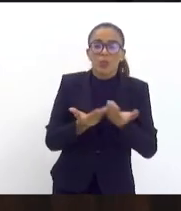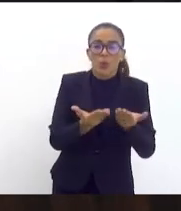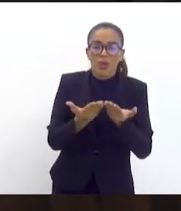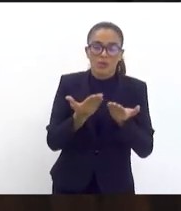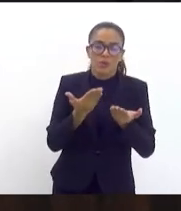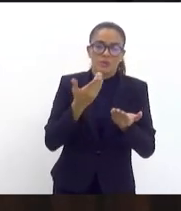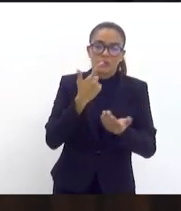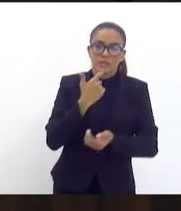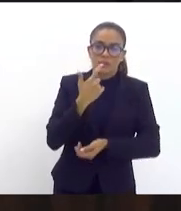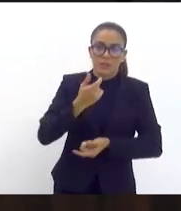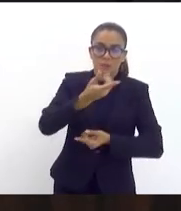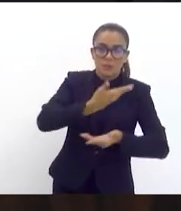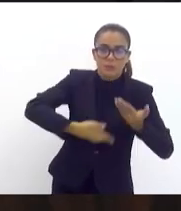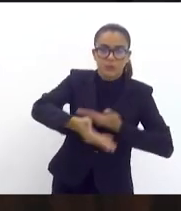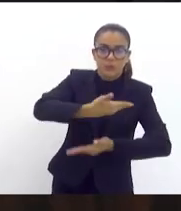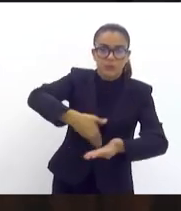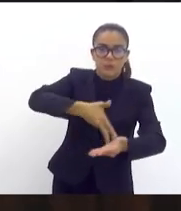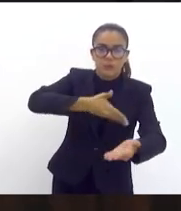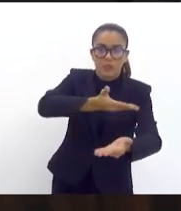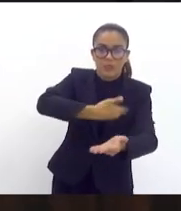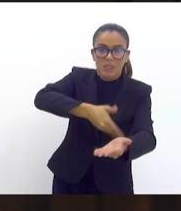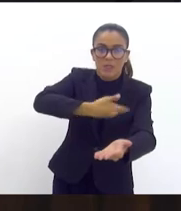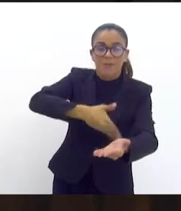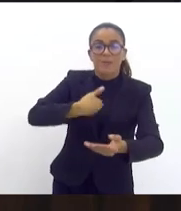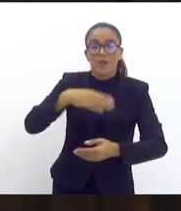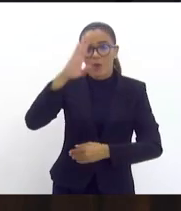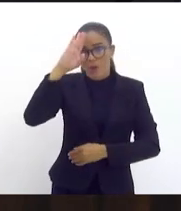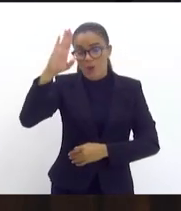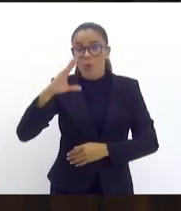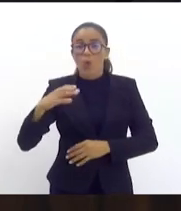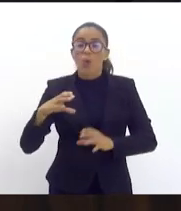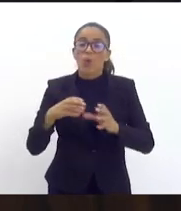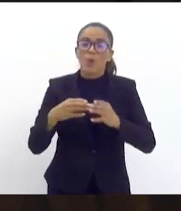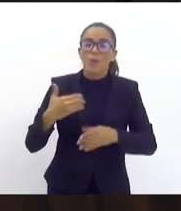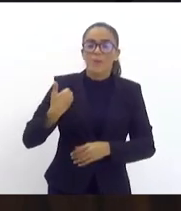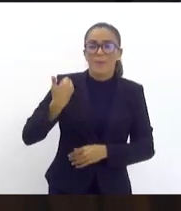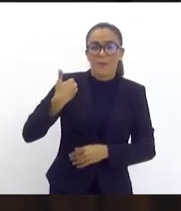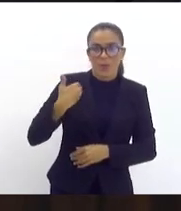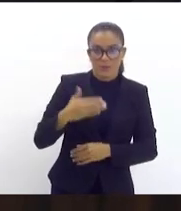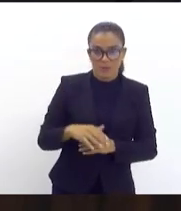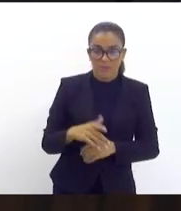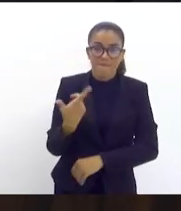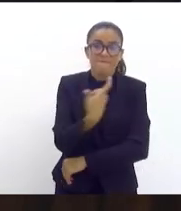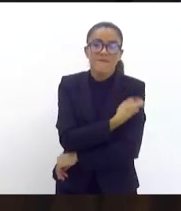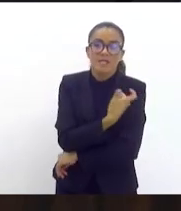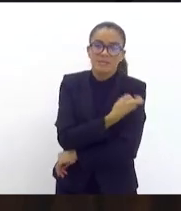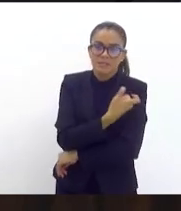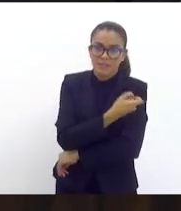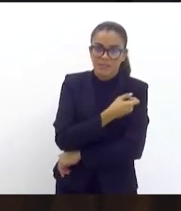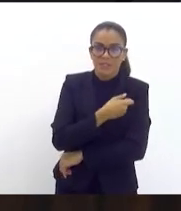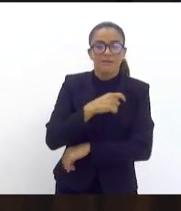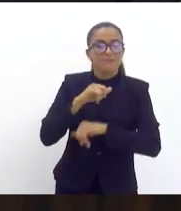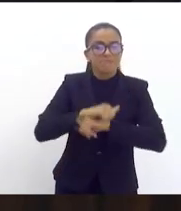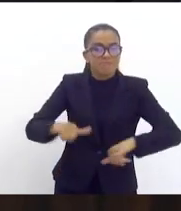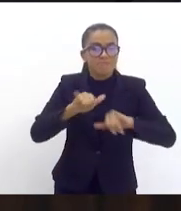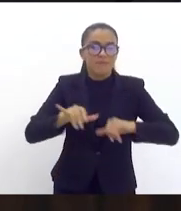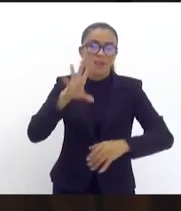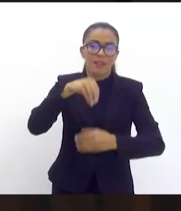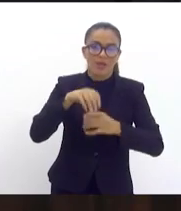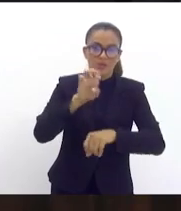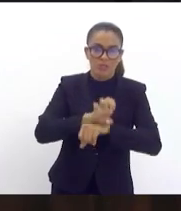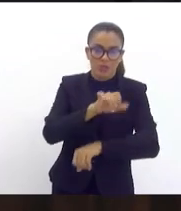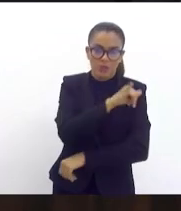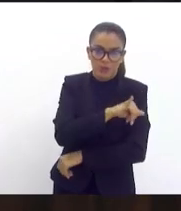no grupo de risco ou grupo prioritário para receber gratuitamente vacinas oferecidas em campanhas no Estado do Rio de